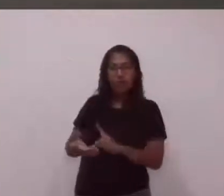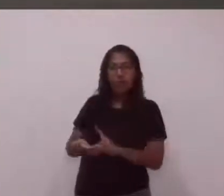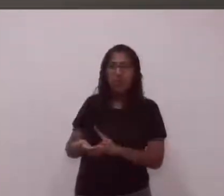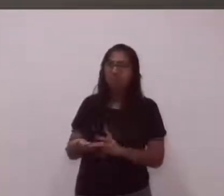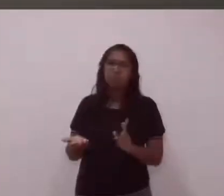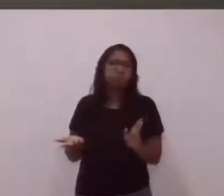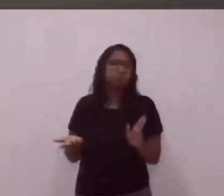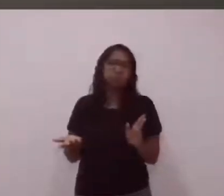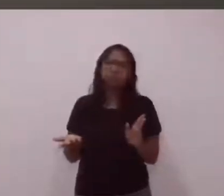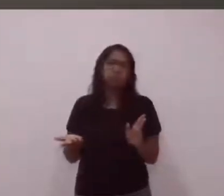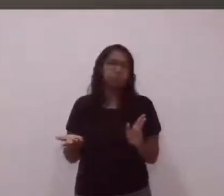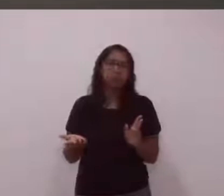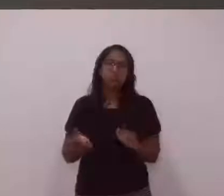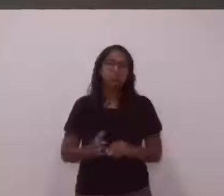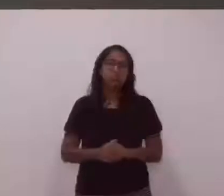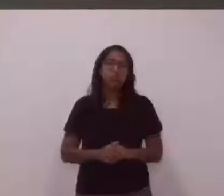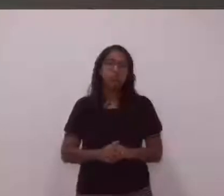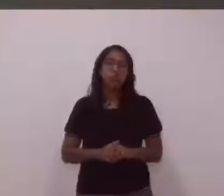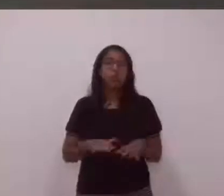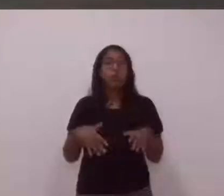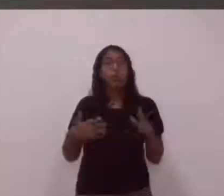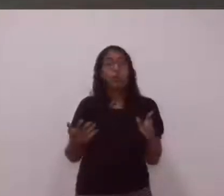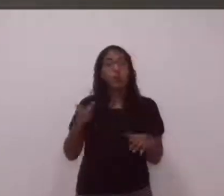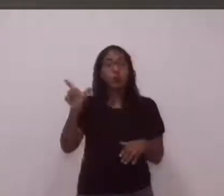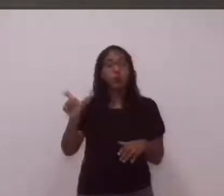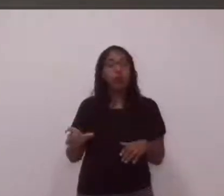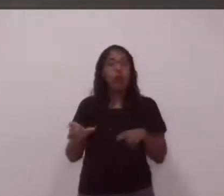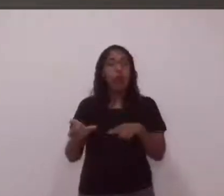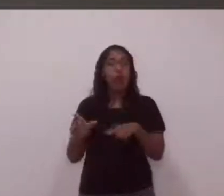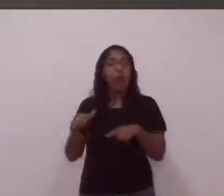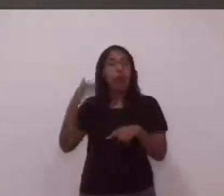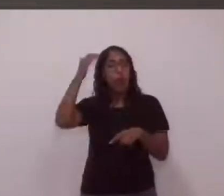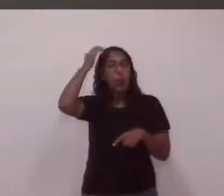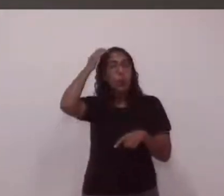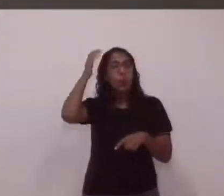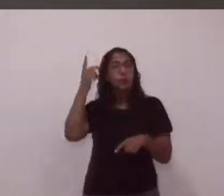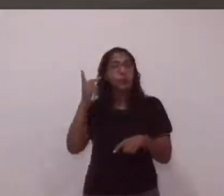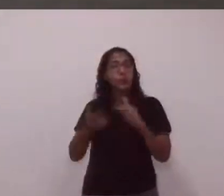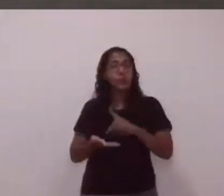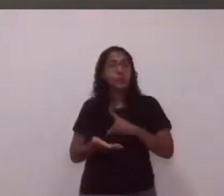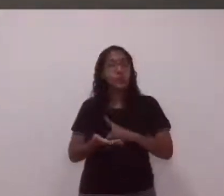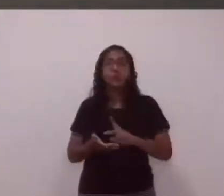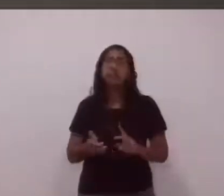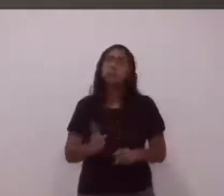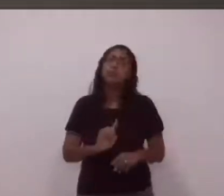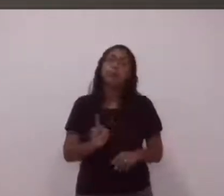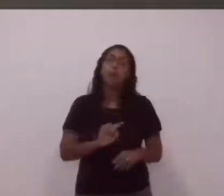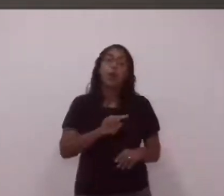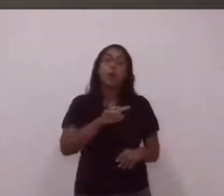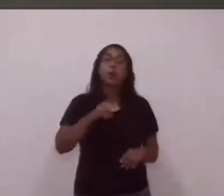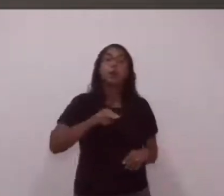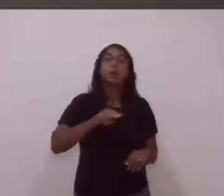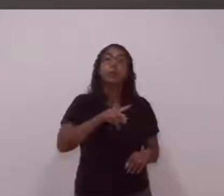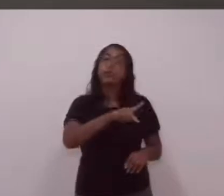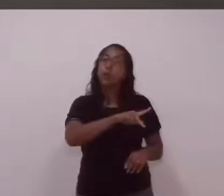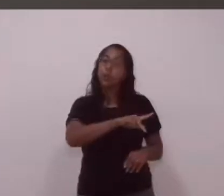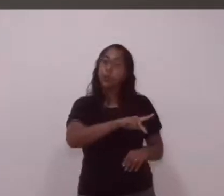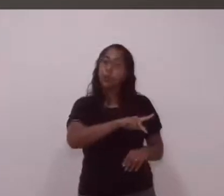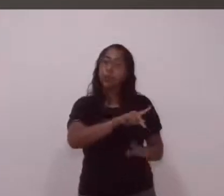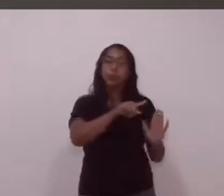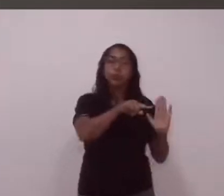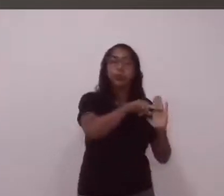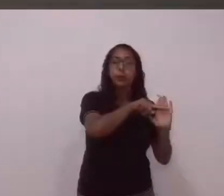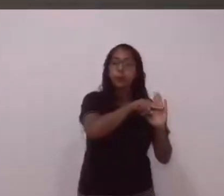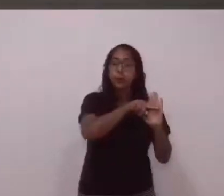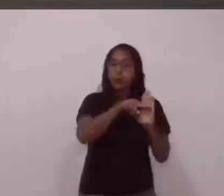está sofrendo essa ação judicial é culpada né então fato do ministério público ter